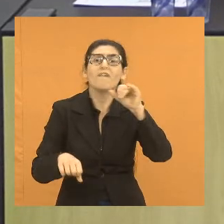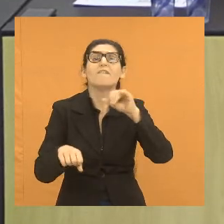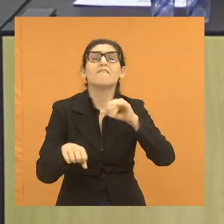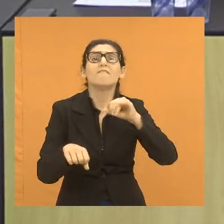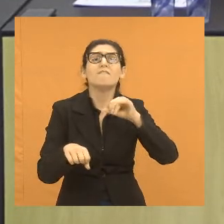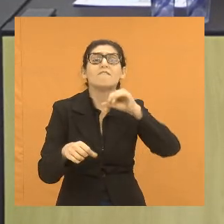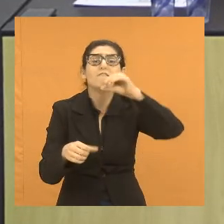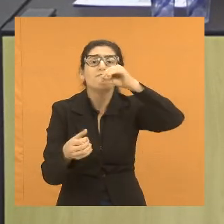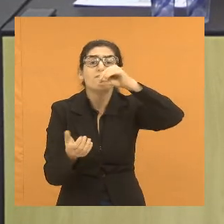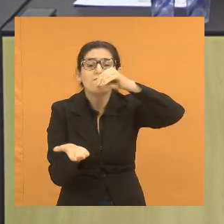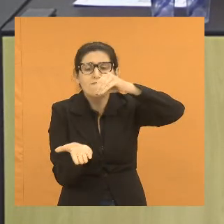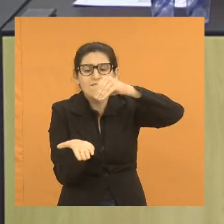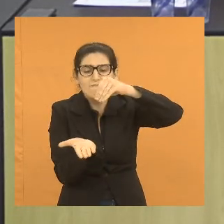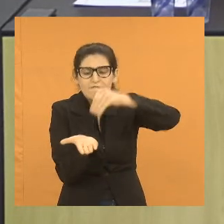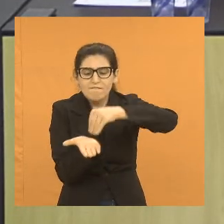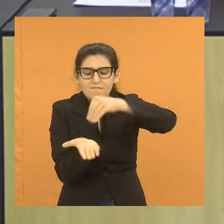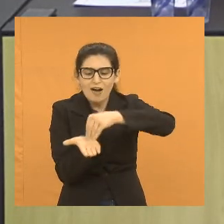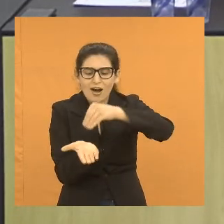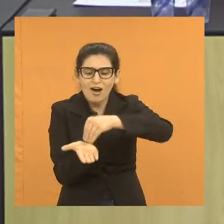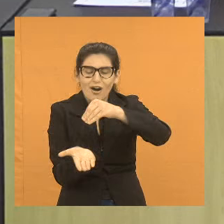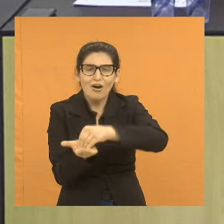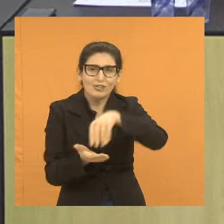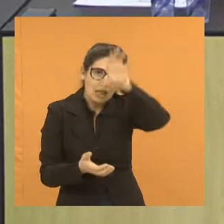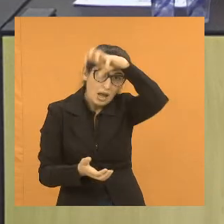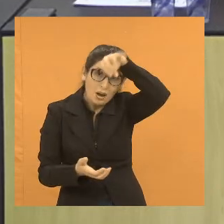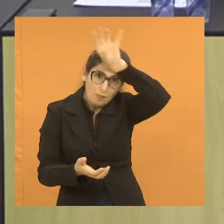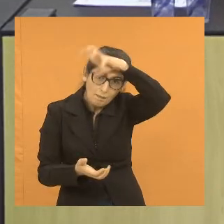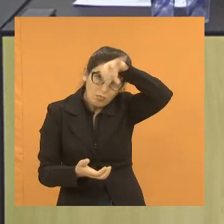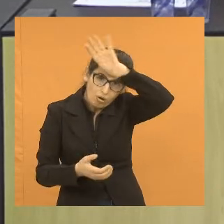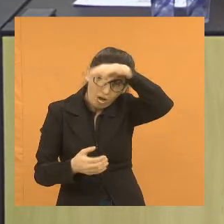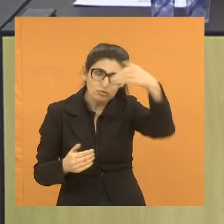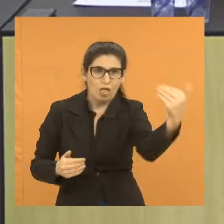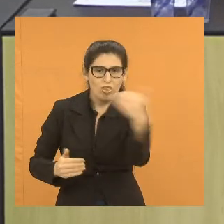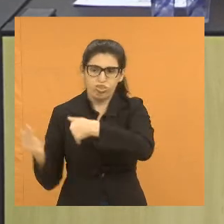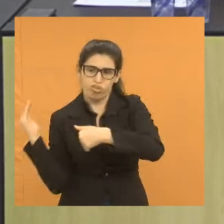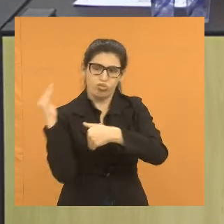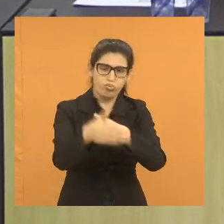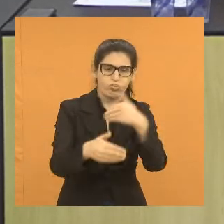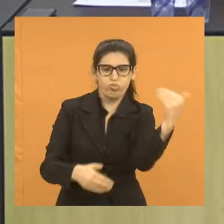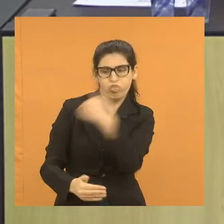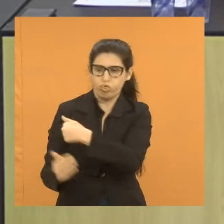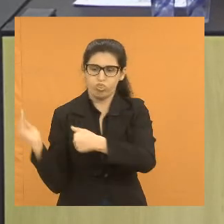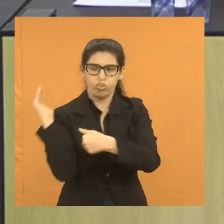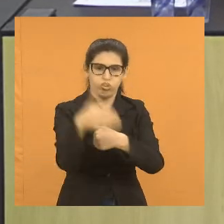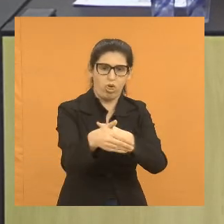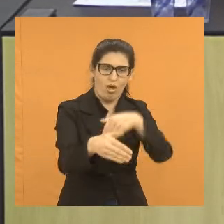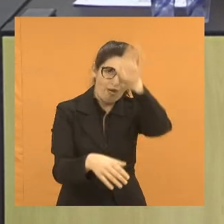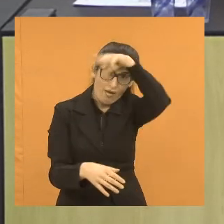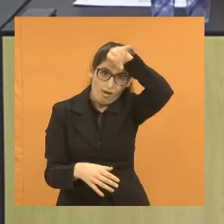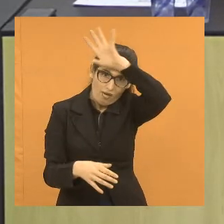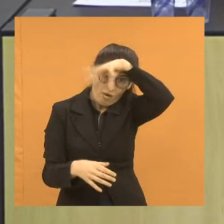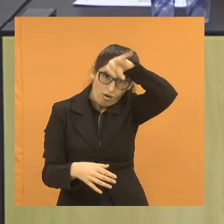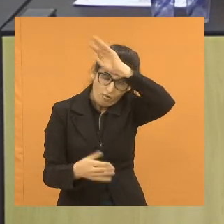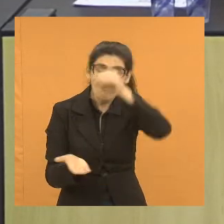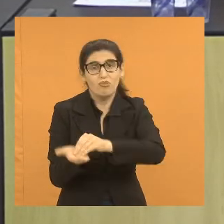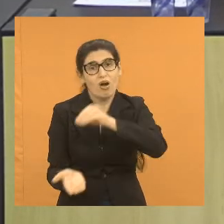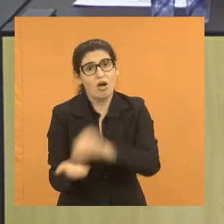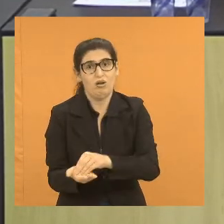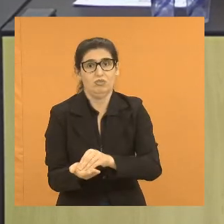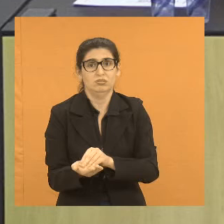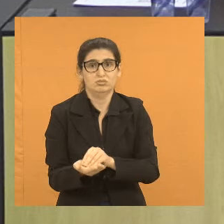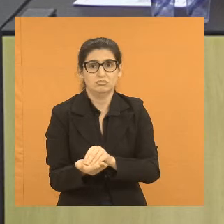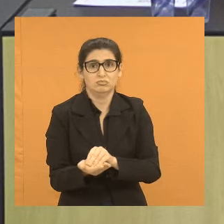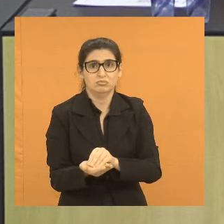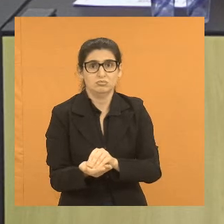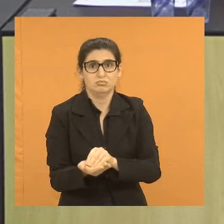para transportar o paciente quando ele precisa continuar o tratamento, continuar o atendimento pelo pronto-socorro da